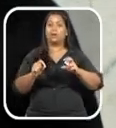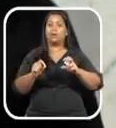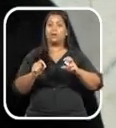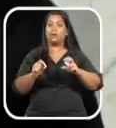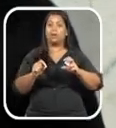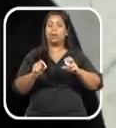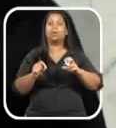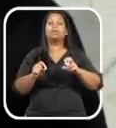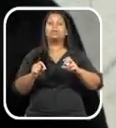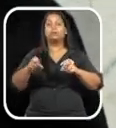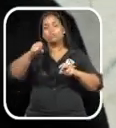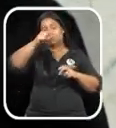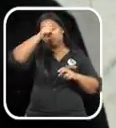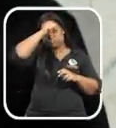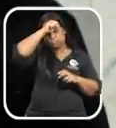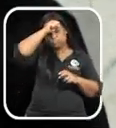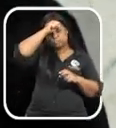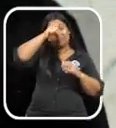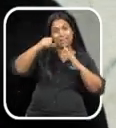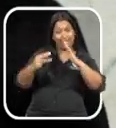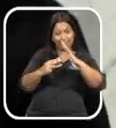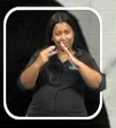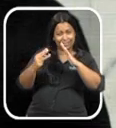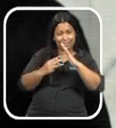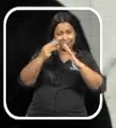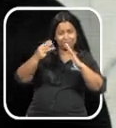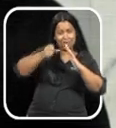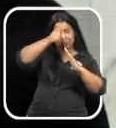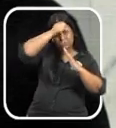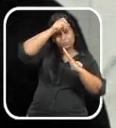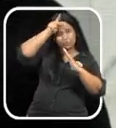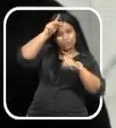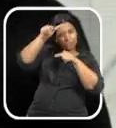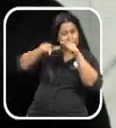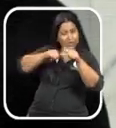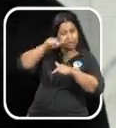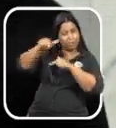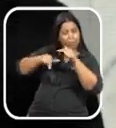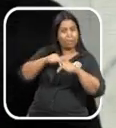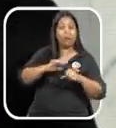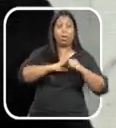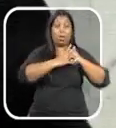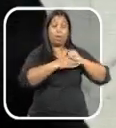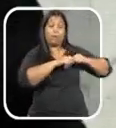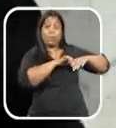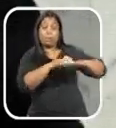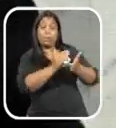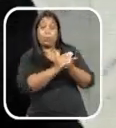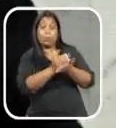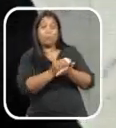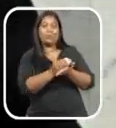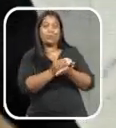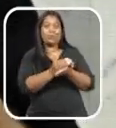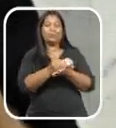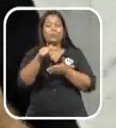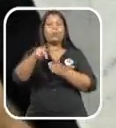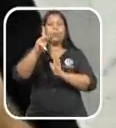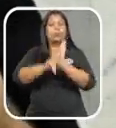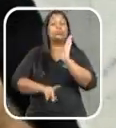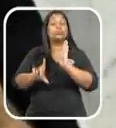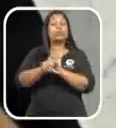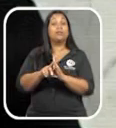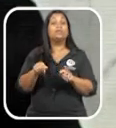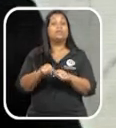ano e culminou com um projeto de lei, inclusive, isso, seu, para se criar aqui na casa uma comissão permanente para